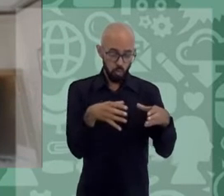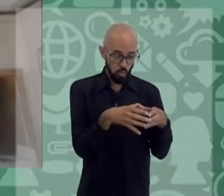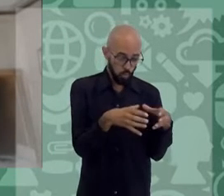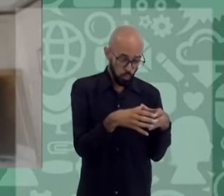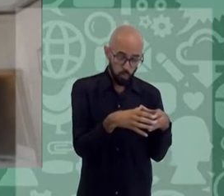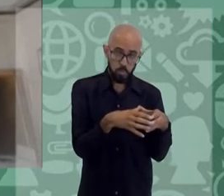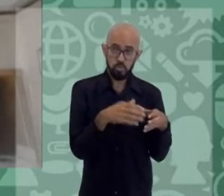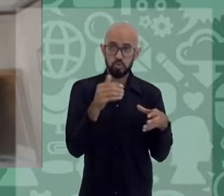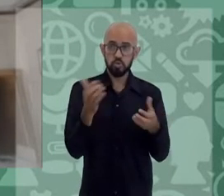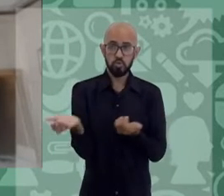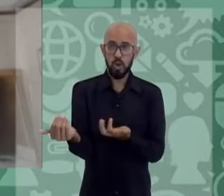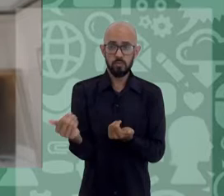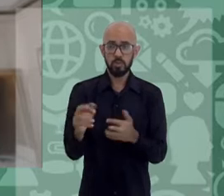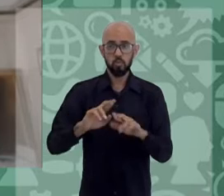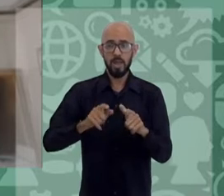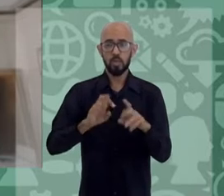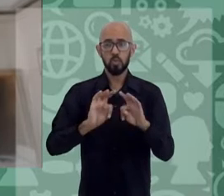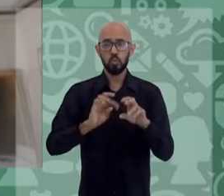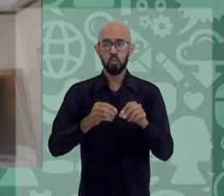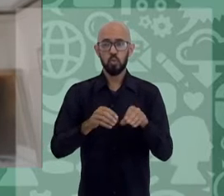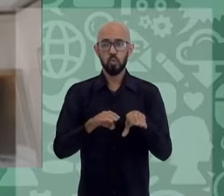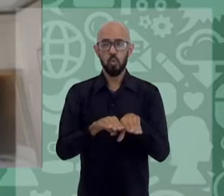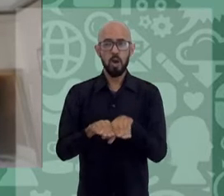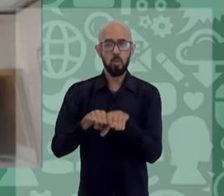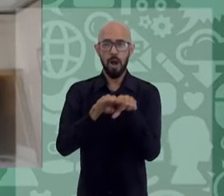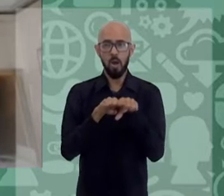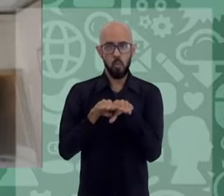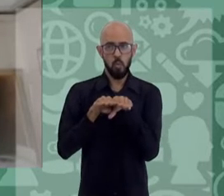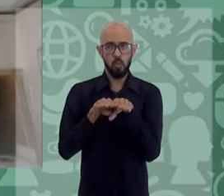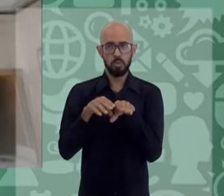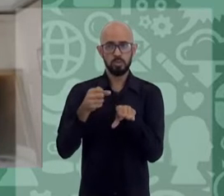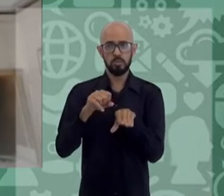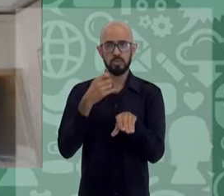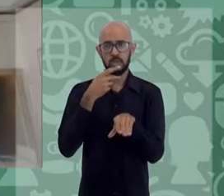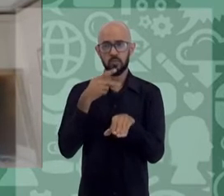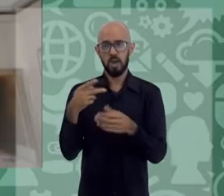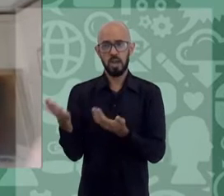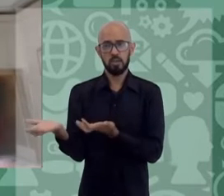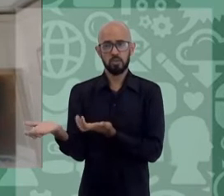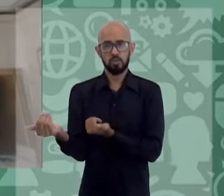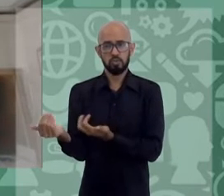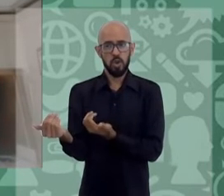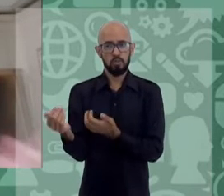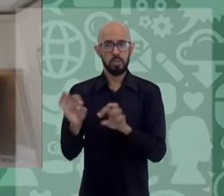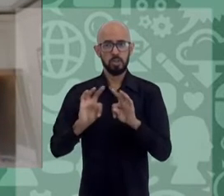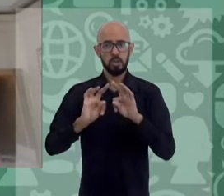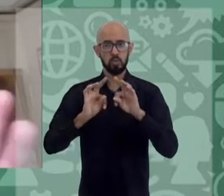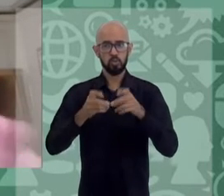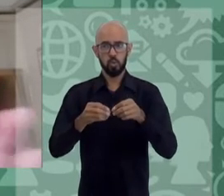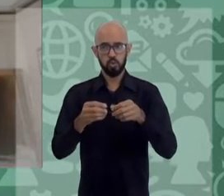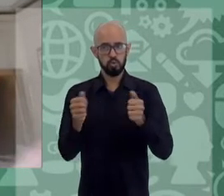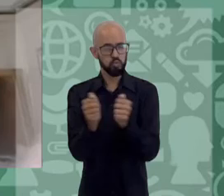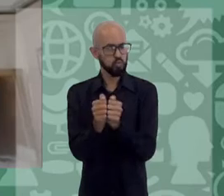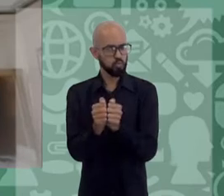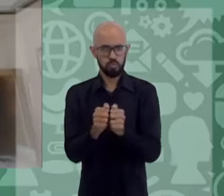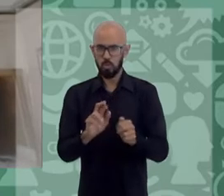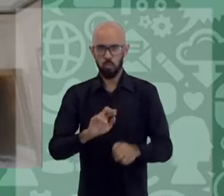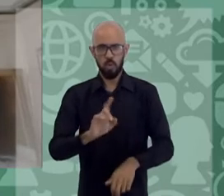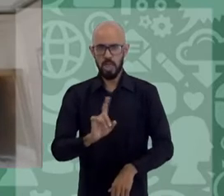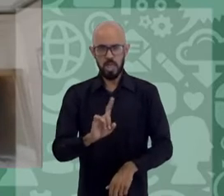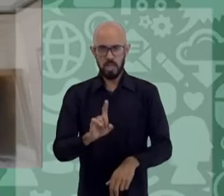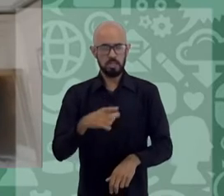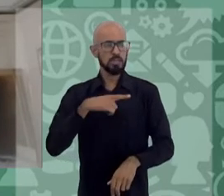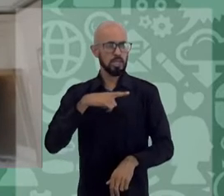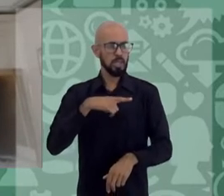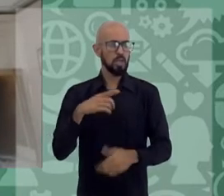uma categoria homogênea. Né? Você usa a expressão jovem e todas as pessoas se encaixam naquela definição.